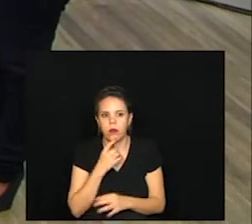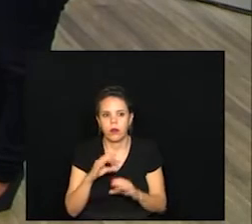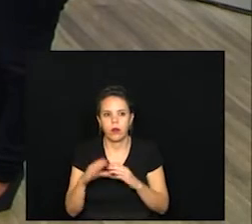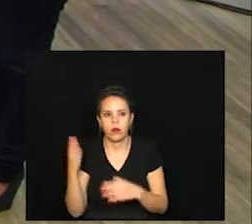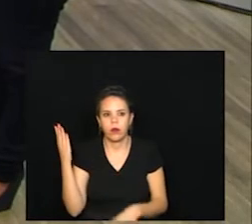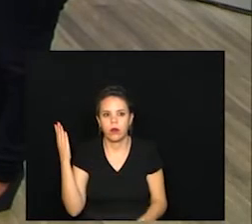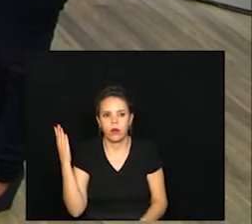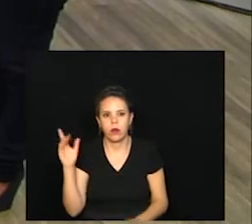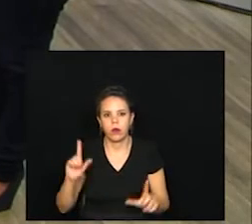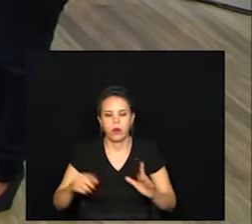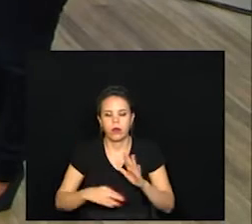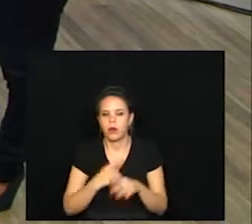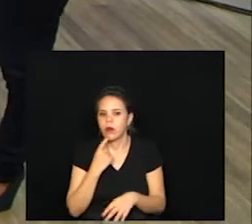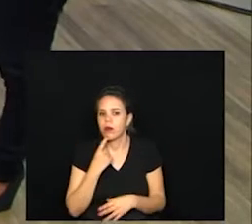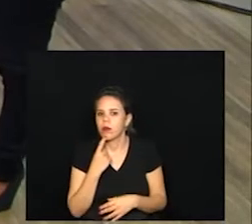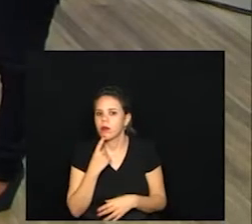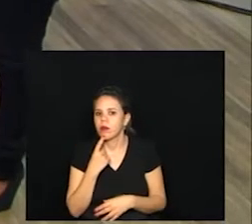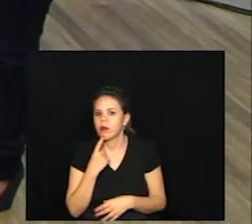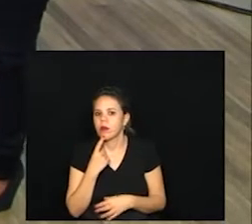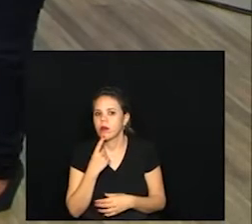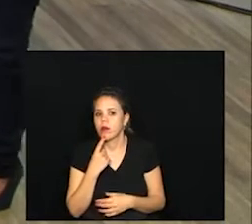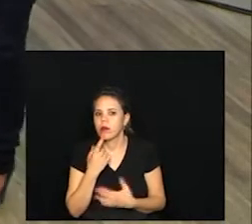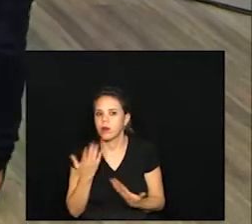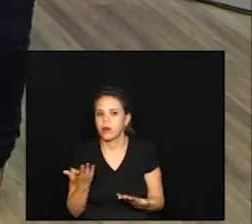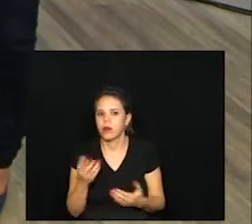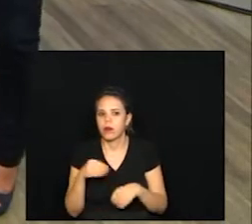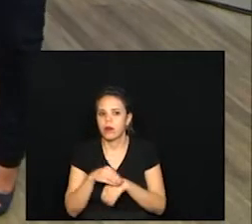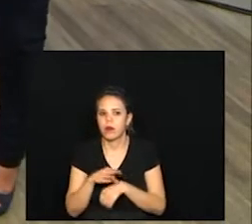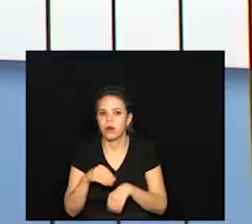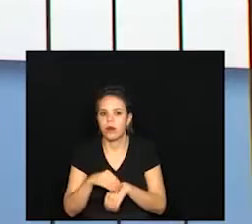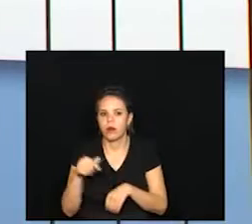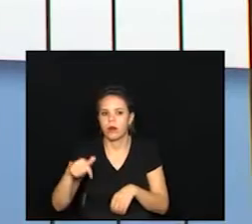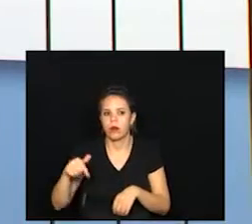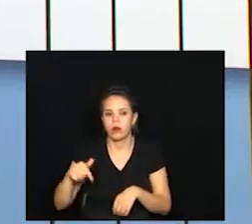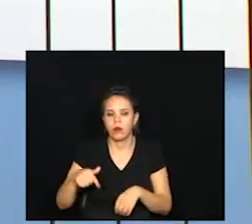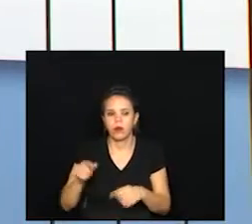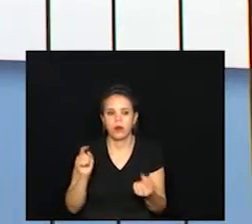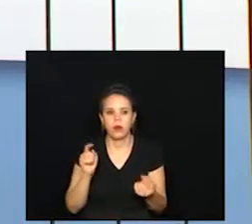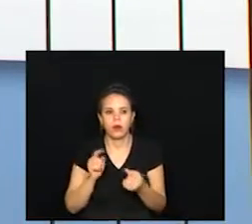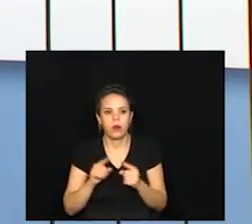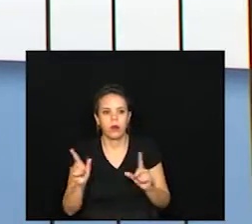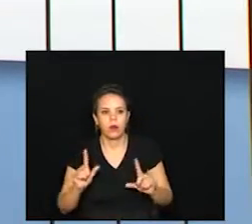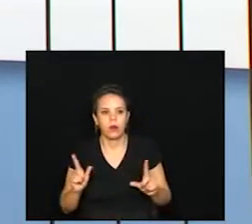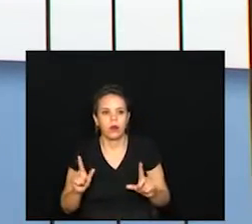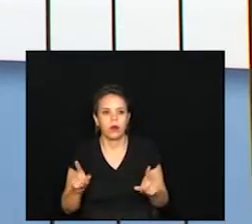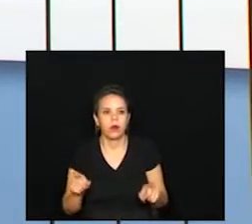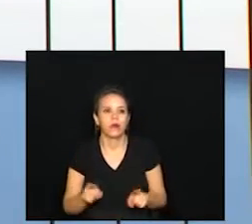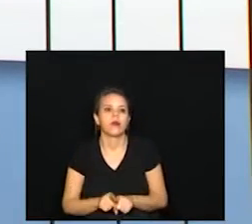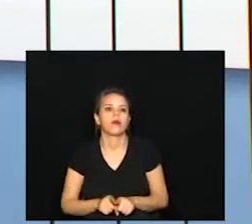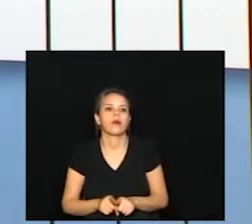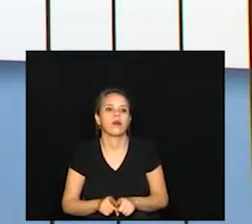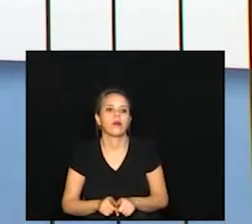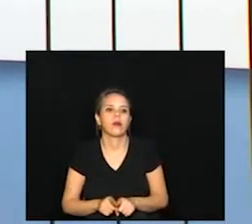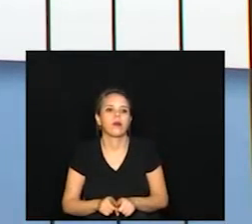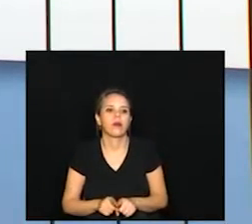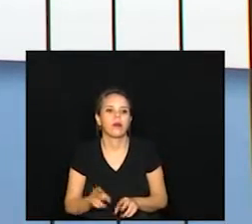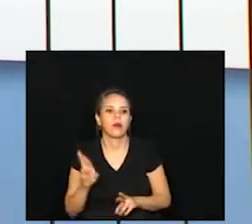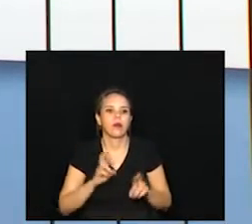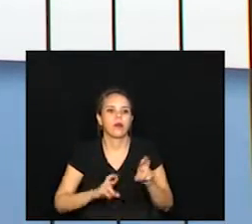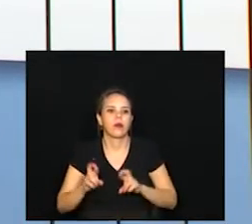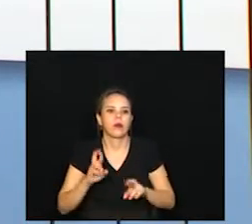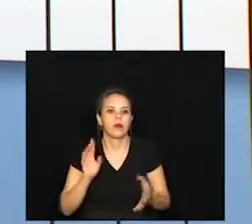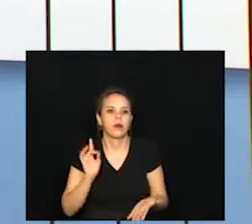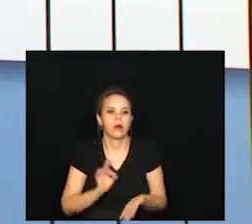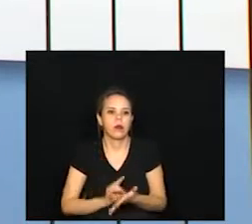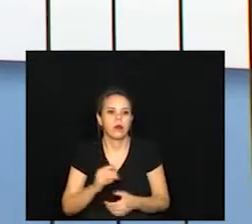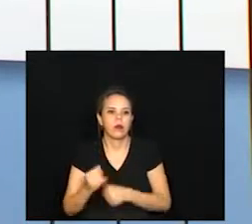comunicação, TV Câmara Campinas, e o que a gente está transmitindo aqui direto na telinha também pode ser conferido em tempo